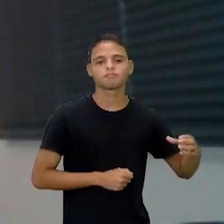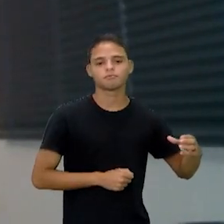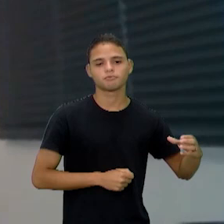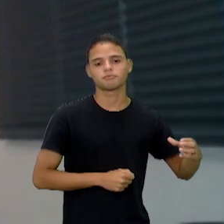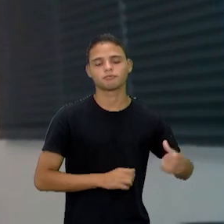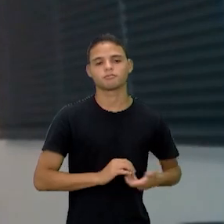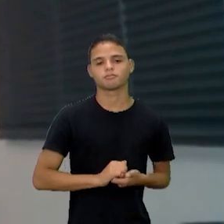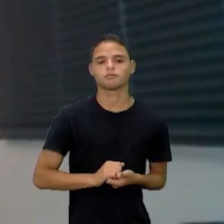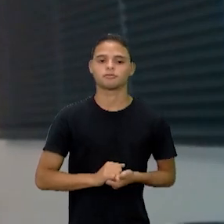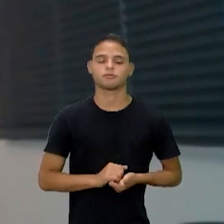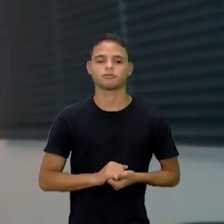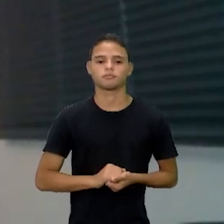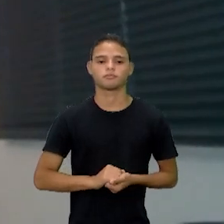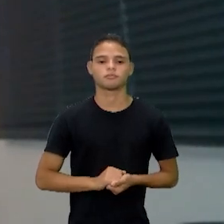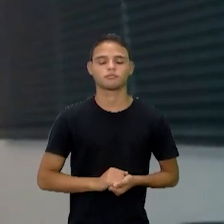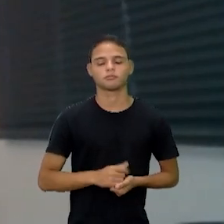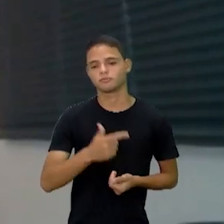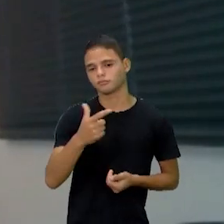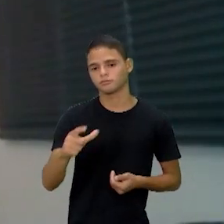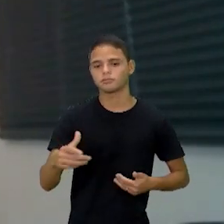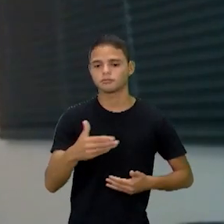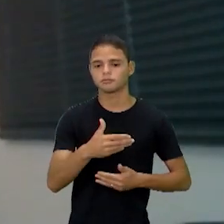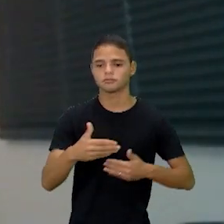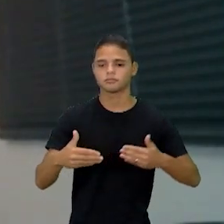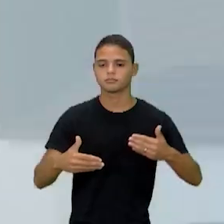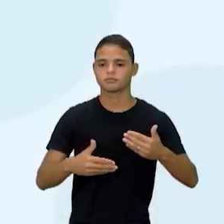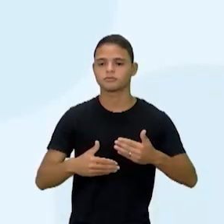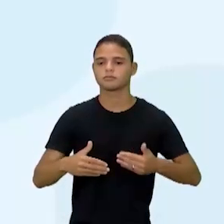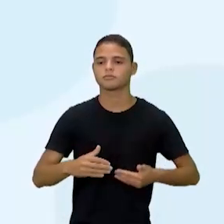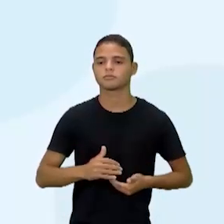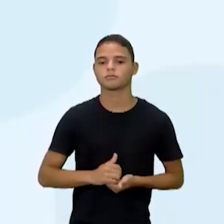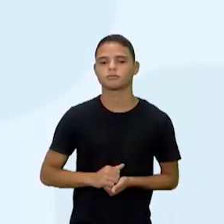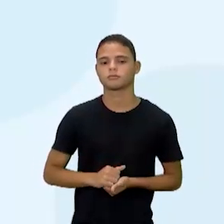bancos escolares. Próximo.